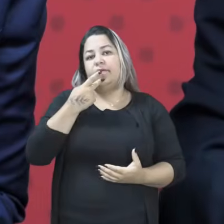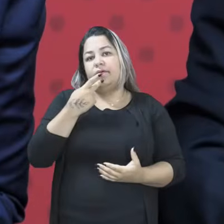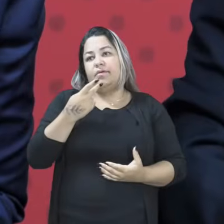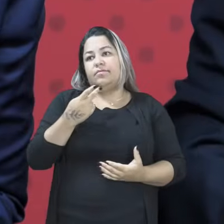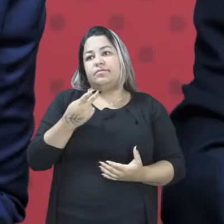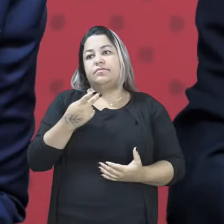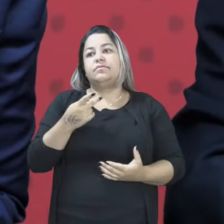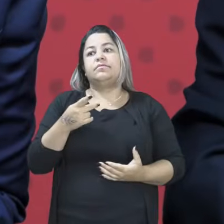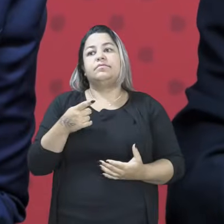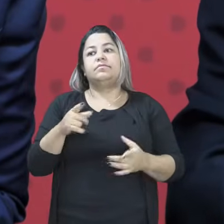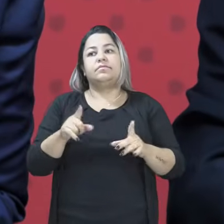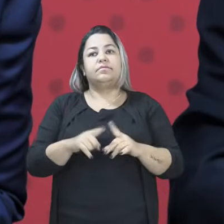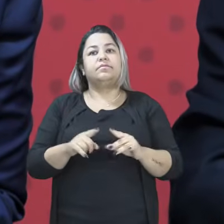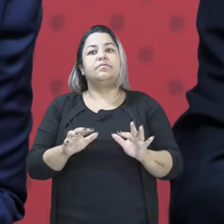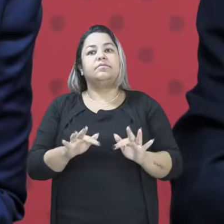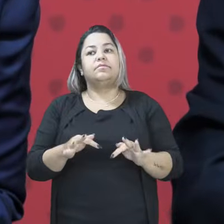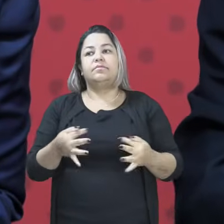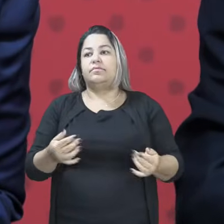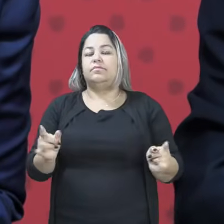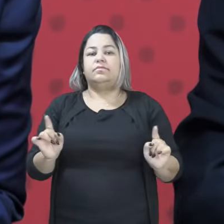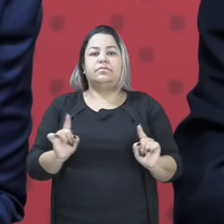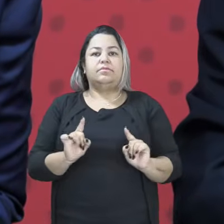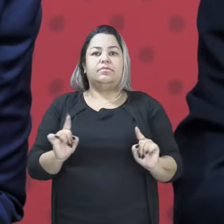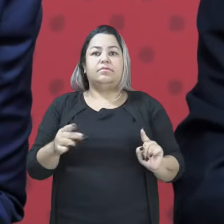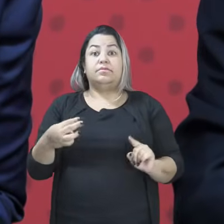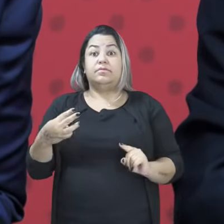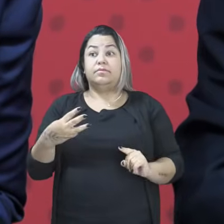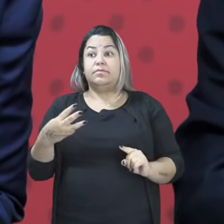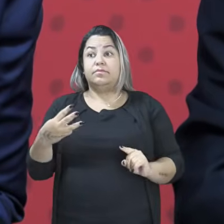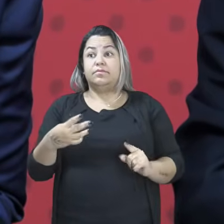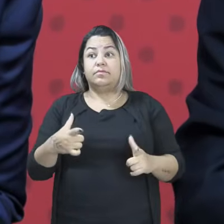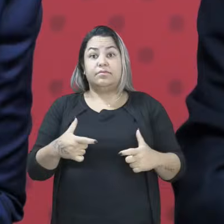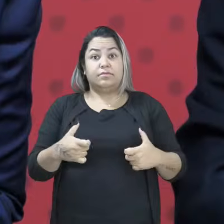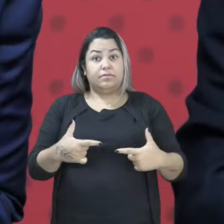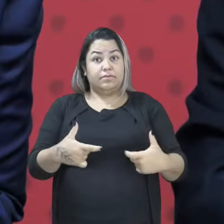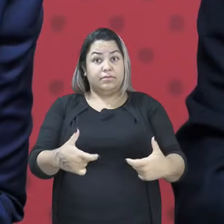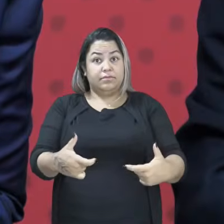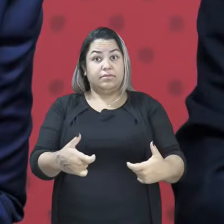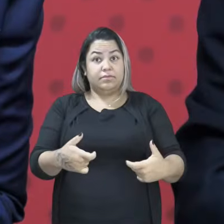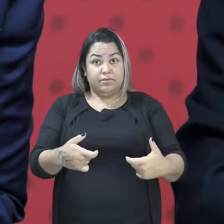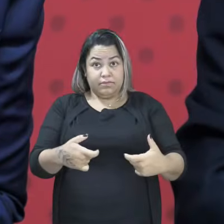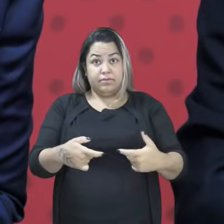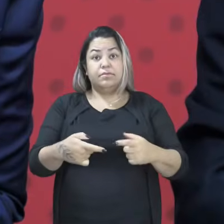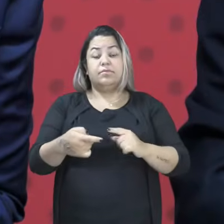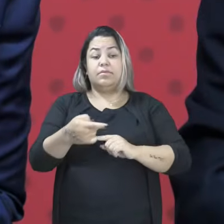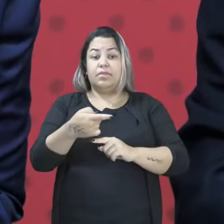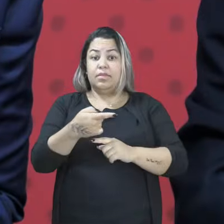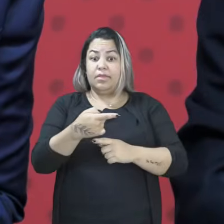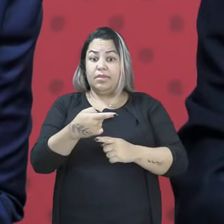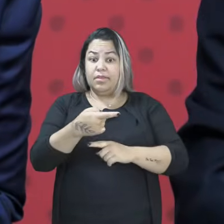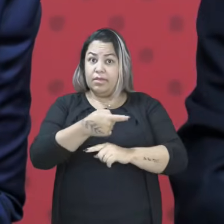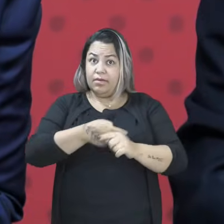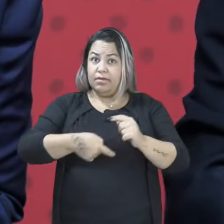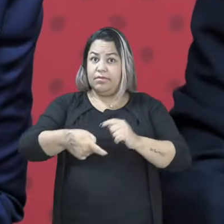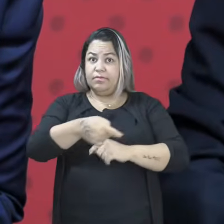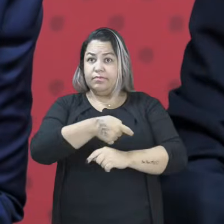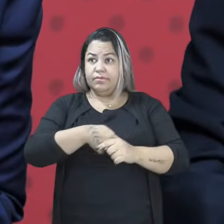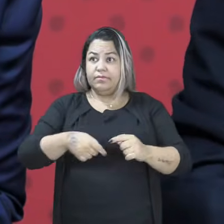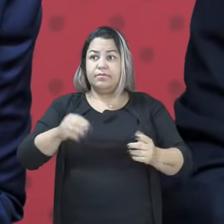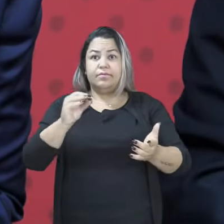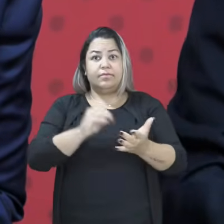mas não é. A Terceira Guerra Mundial pode ser econômica, porque ela provoca desorganização da